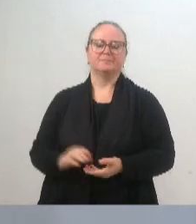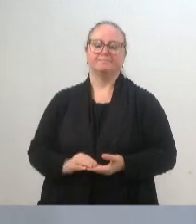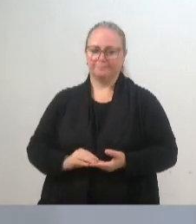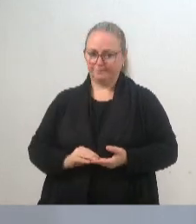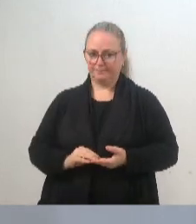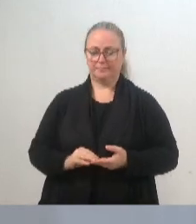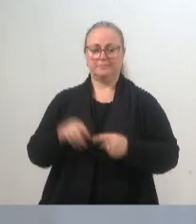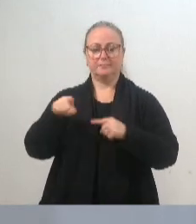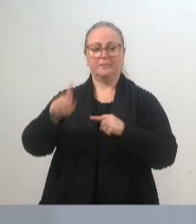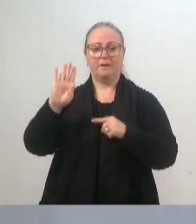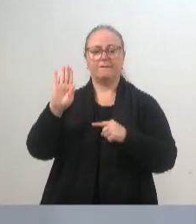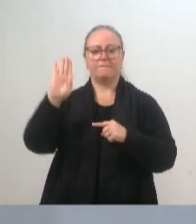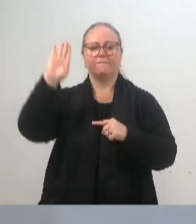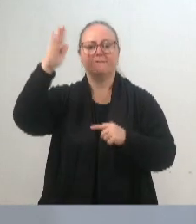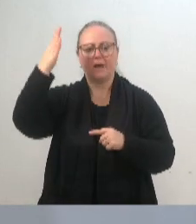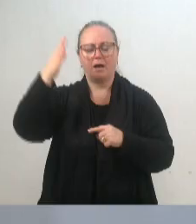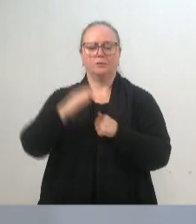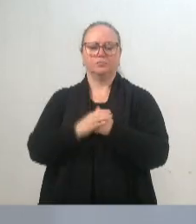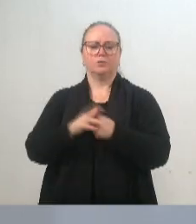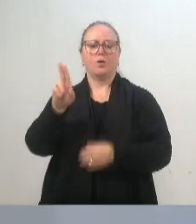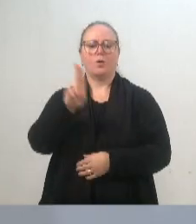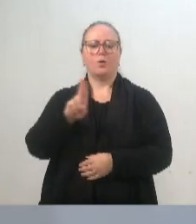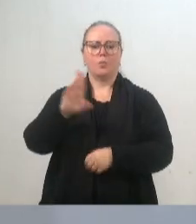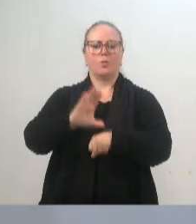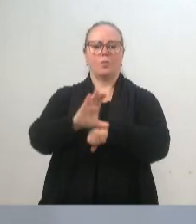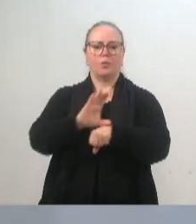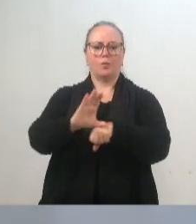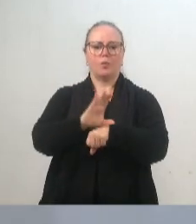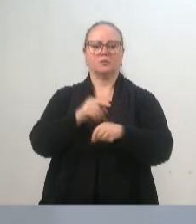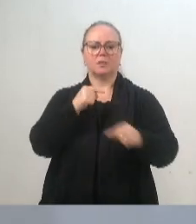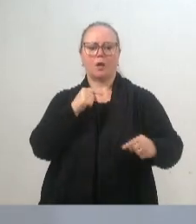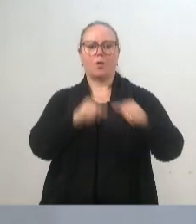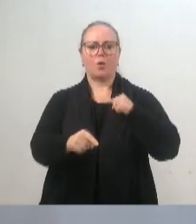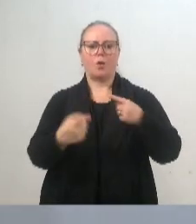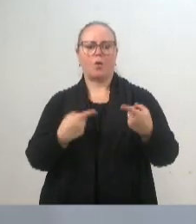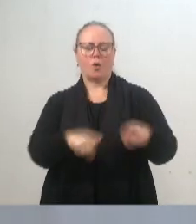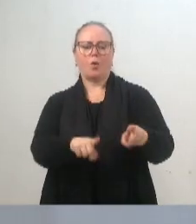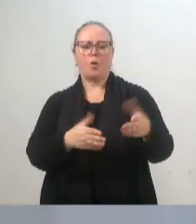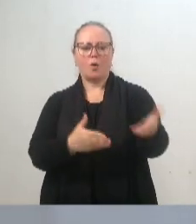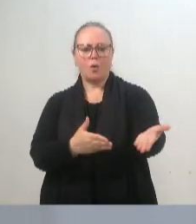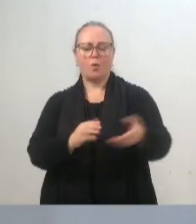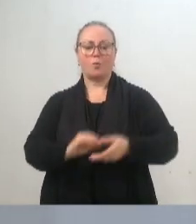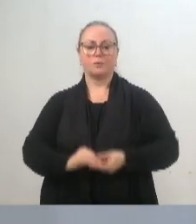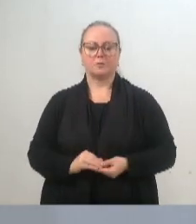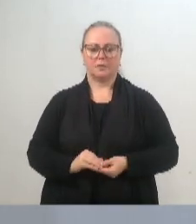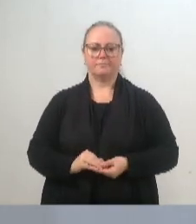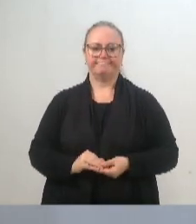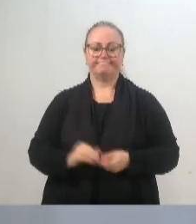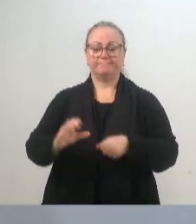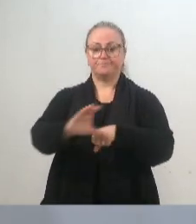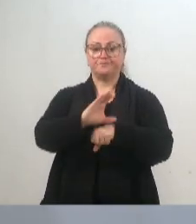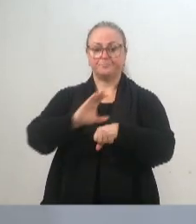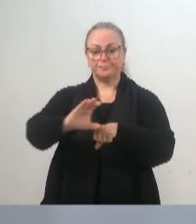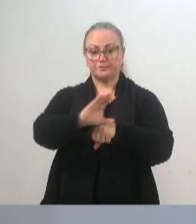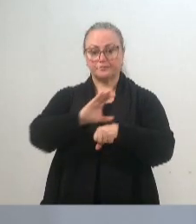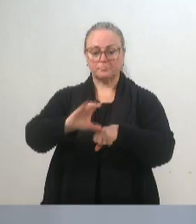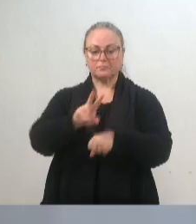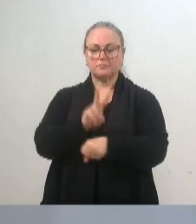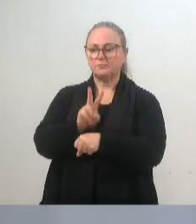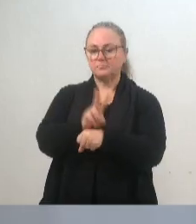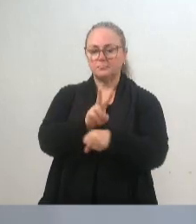premissas falsas. Ele utiliza a Constituição contra os seus cidadãos. E é justamente a Constituição que deveria os